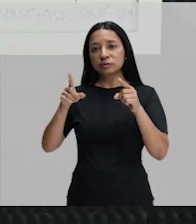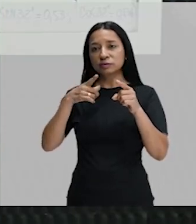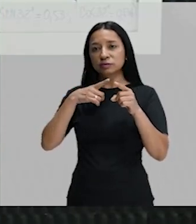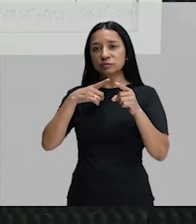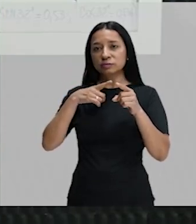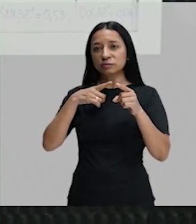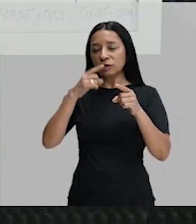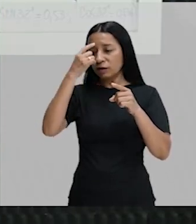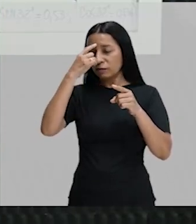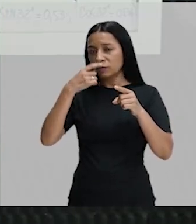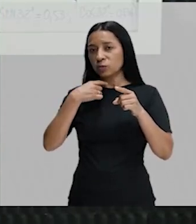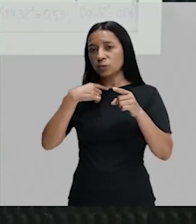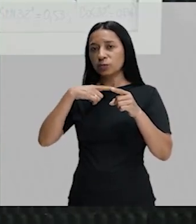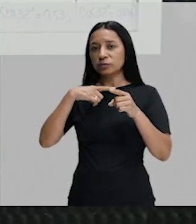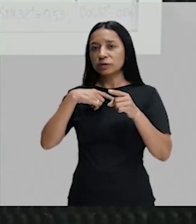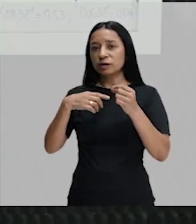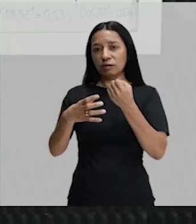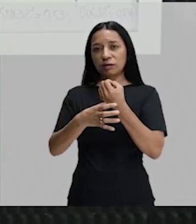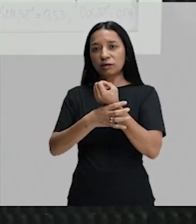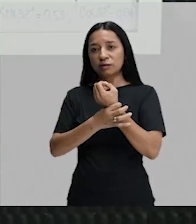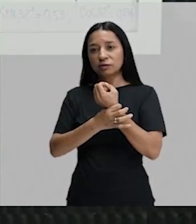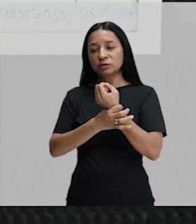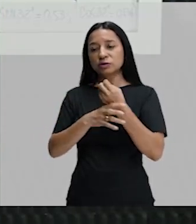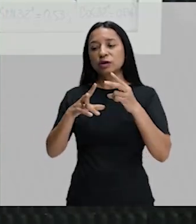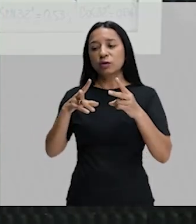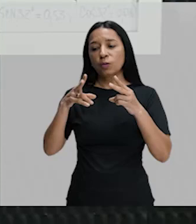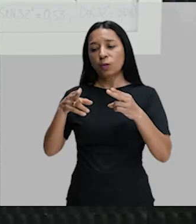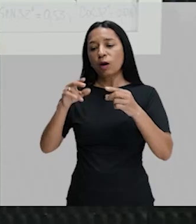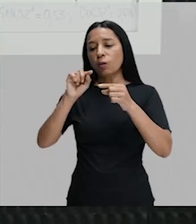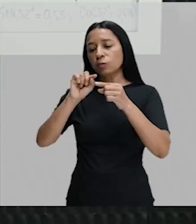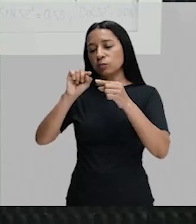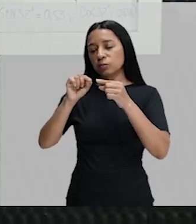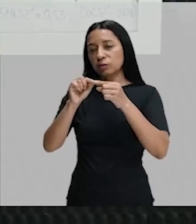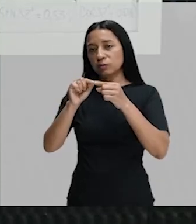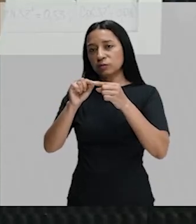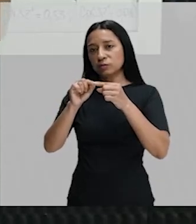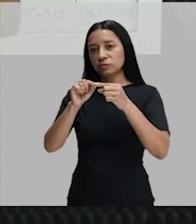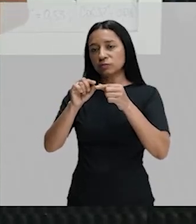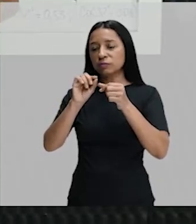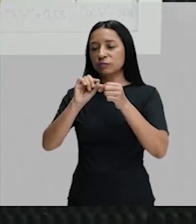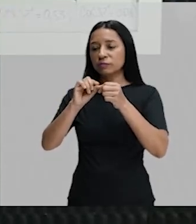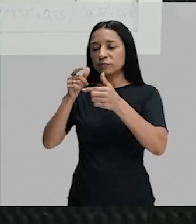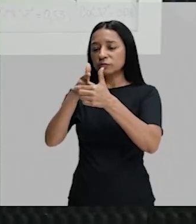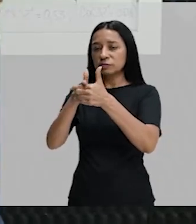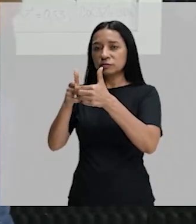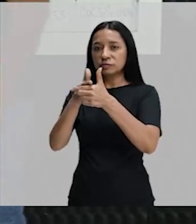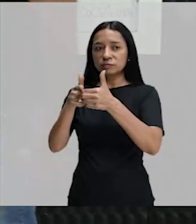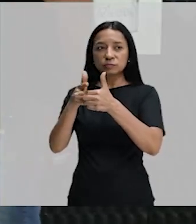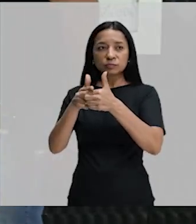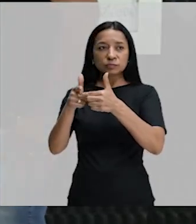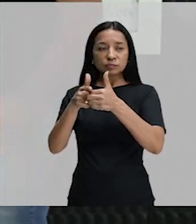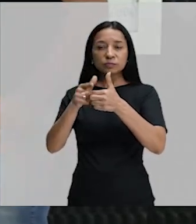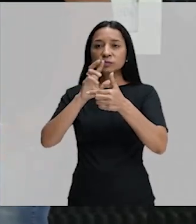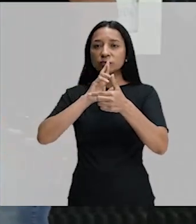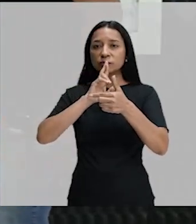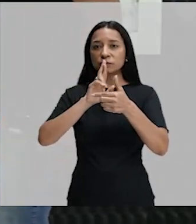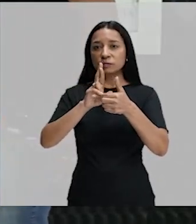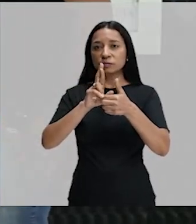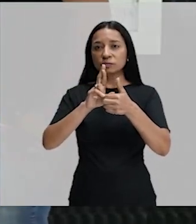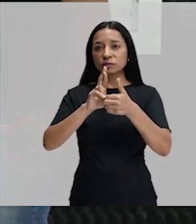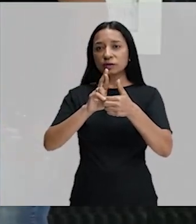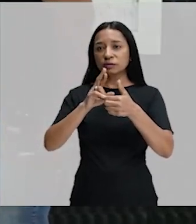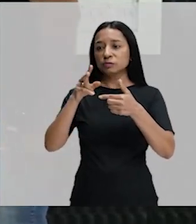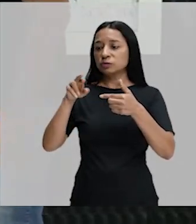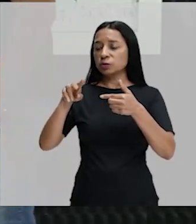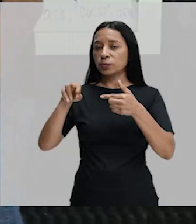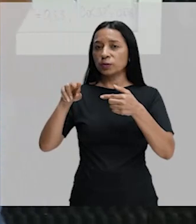justamente para garantir que eles têm o mesmo ângulo. Tá? E quando eu fiz as divisões, esses resultados foram